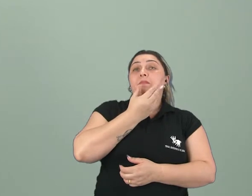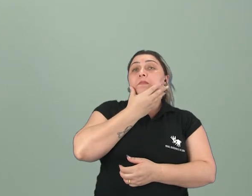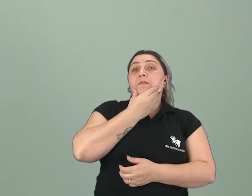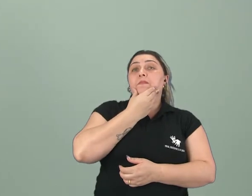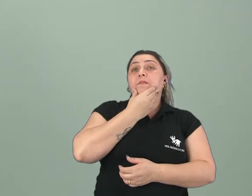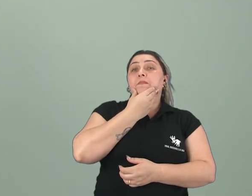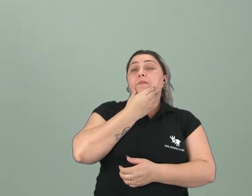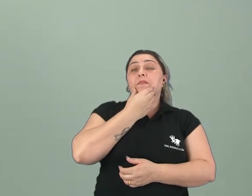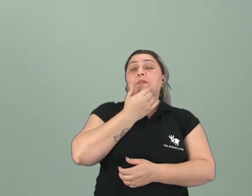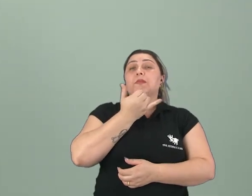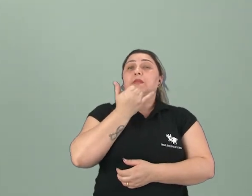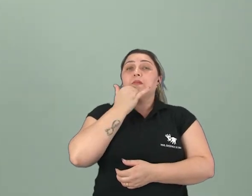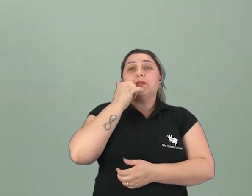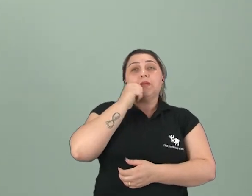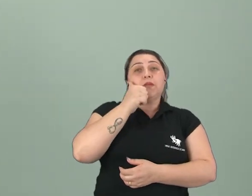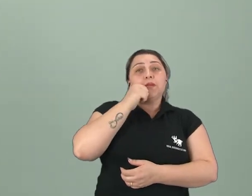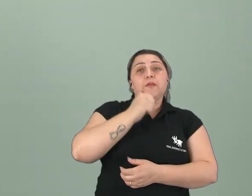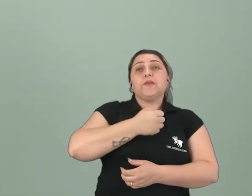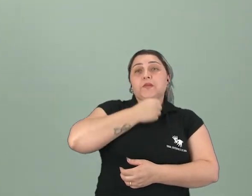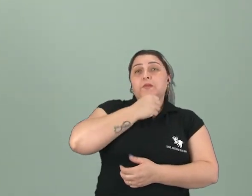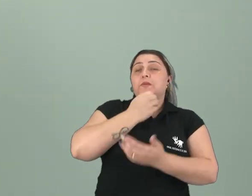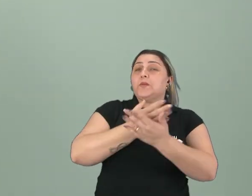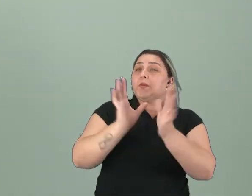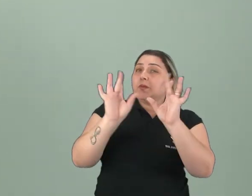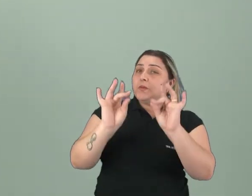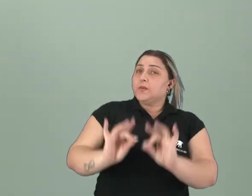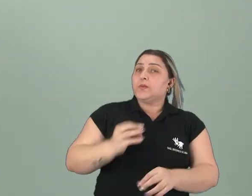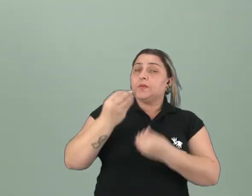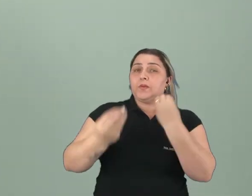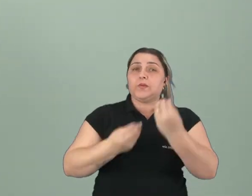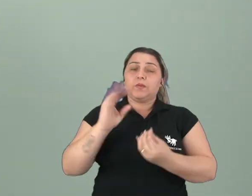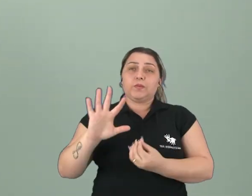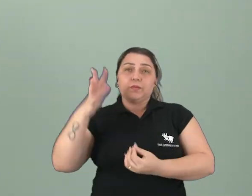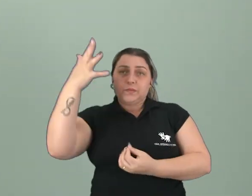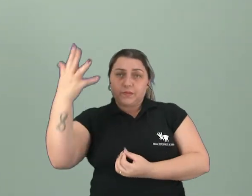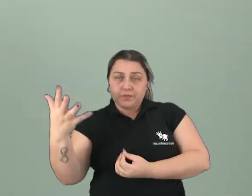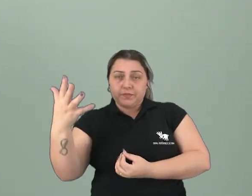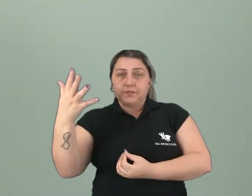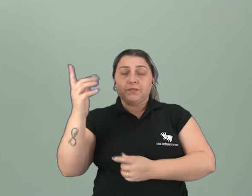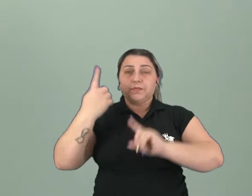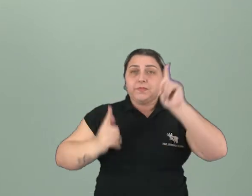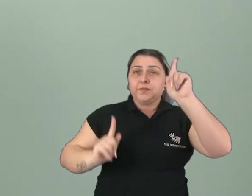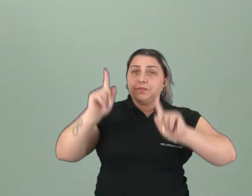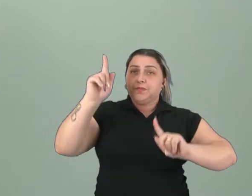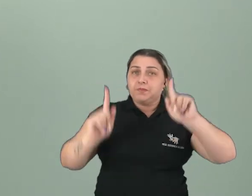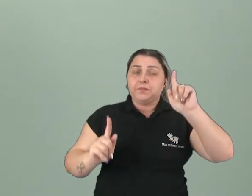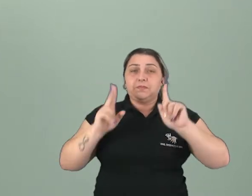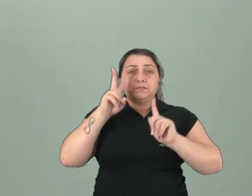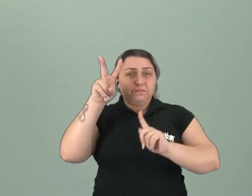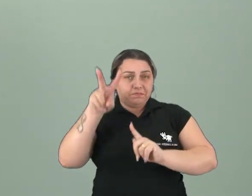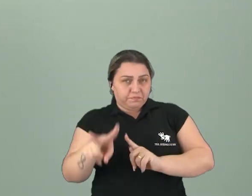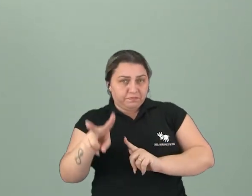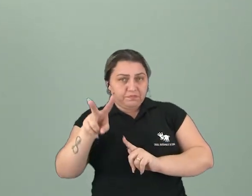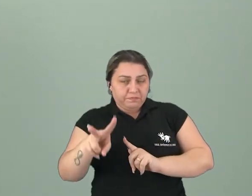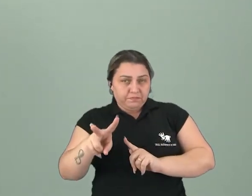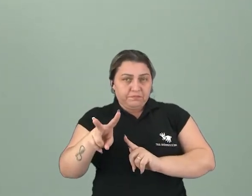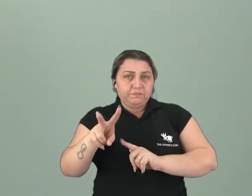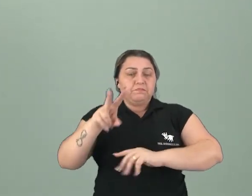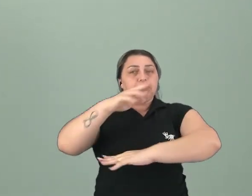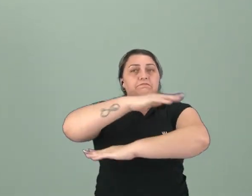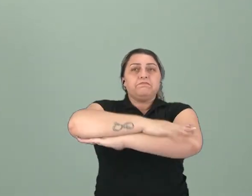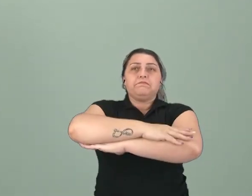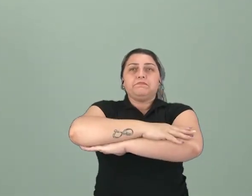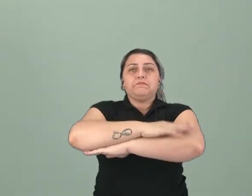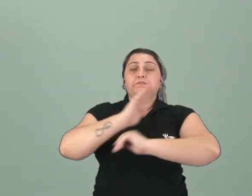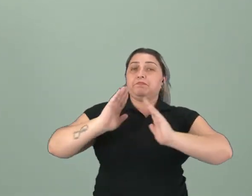via os carnavais, e ela começa a descrever e contar como eram os carnavais que ela assistia, né, pela